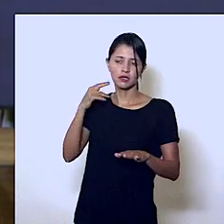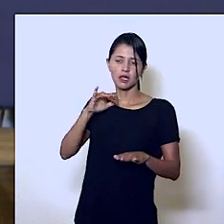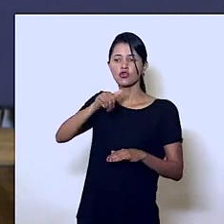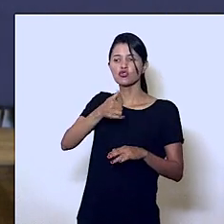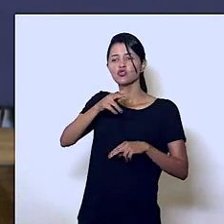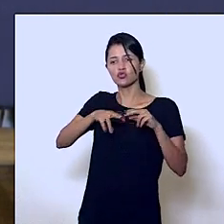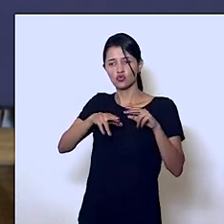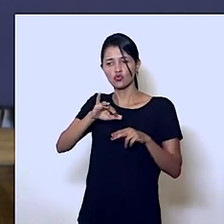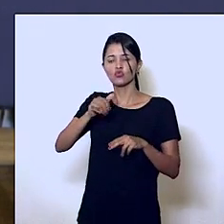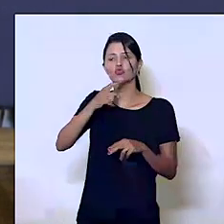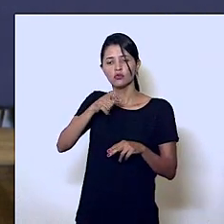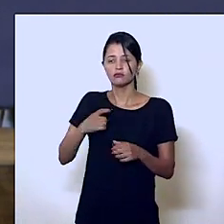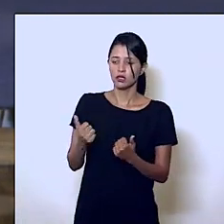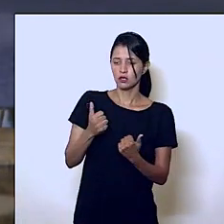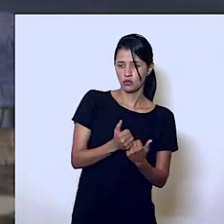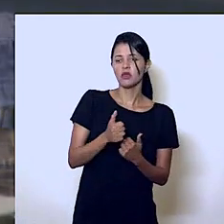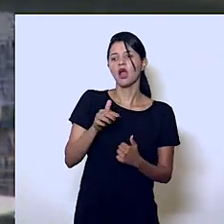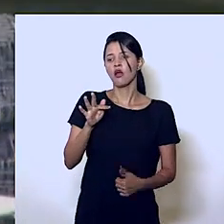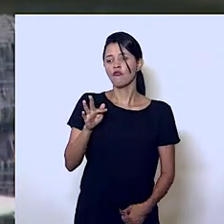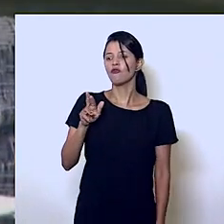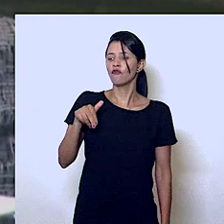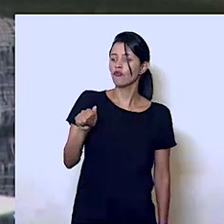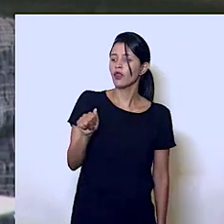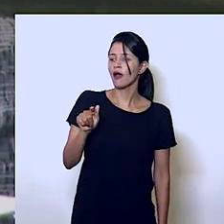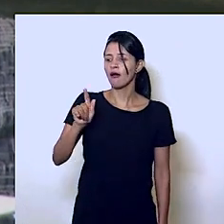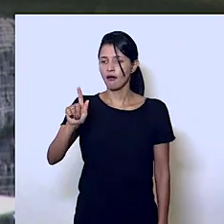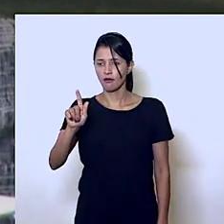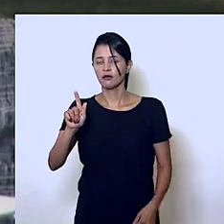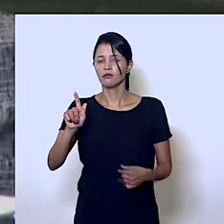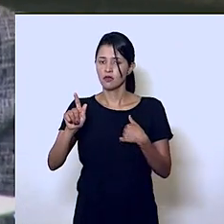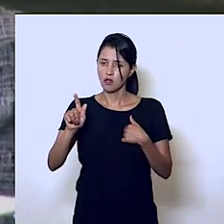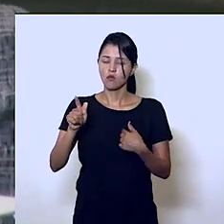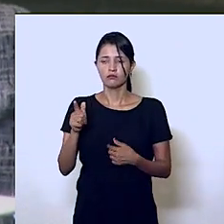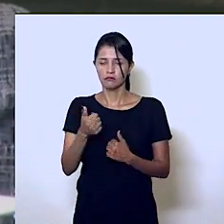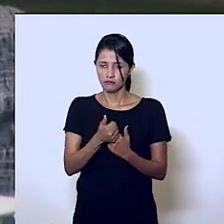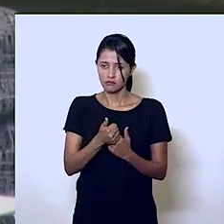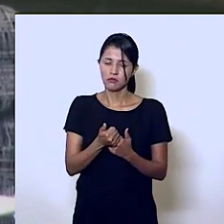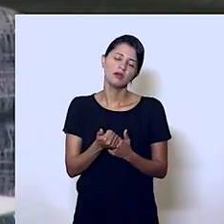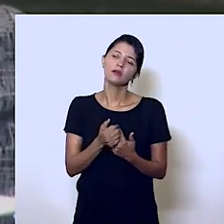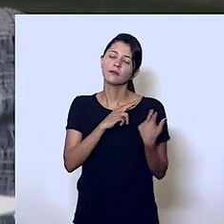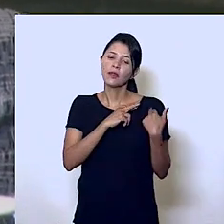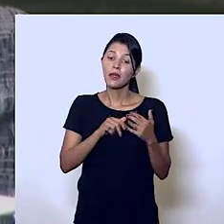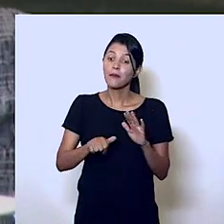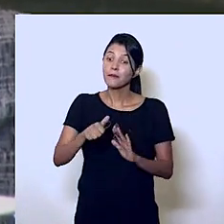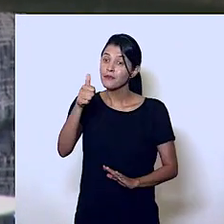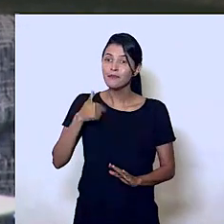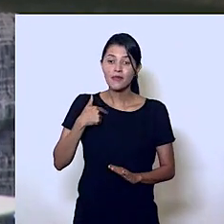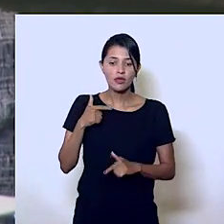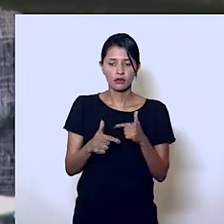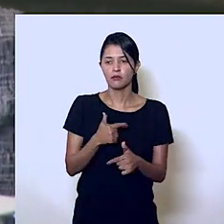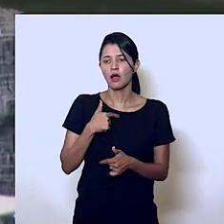de Gusmão. E, portanto, é uma das primeiras tarefas que eu recebi neste meu retorno à